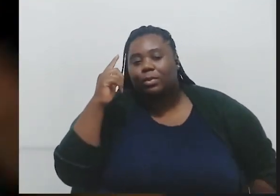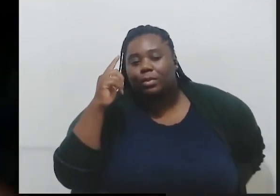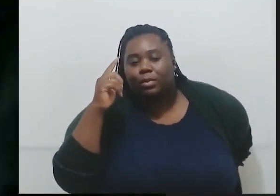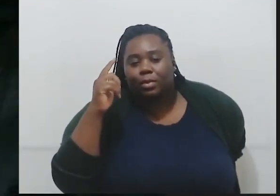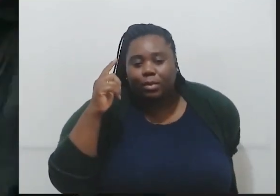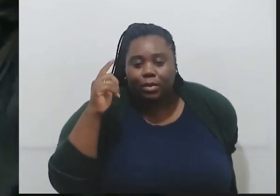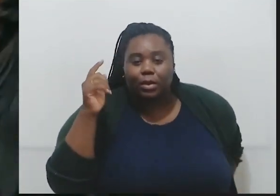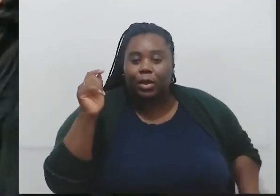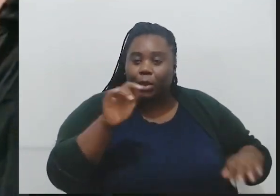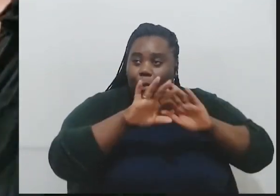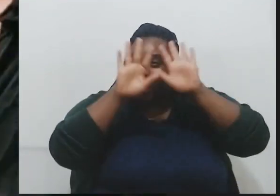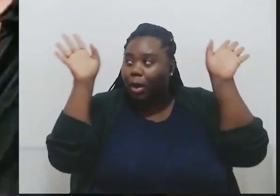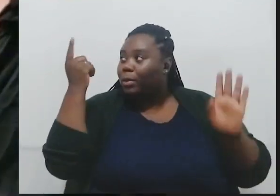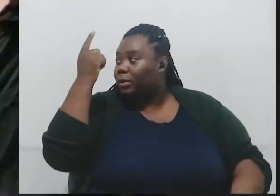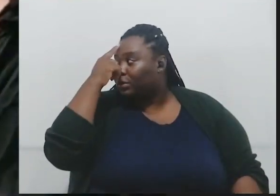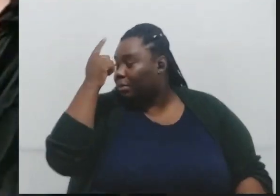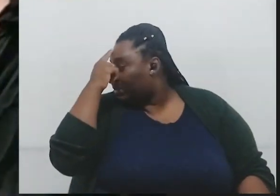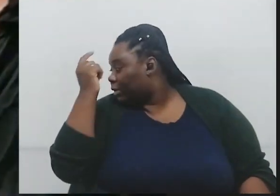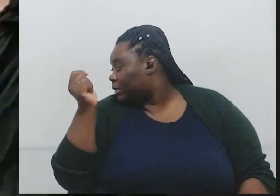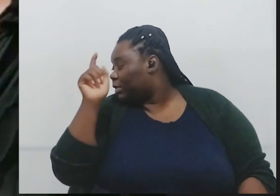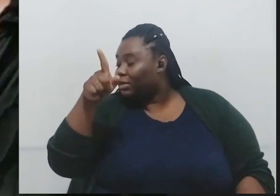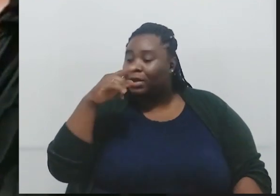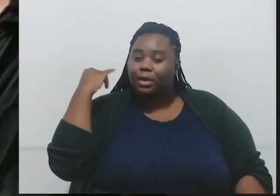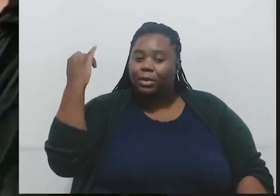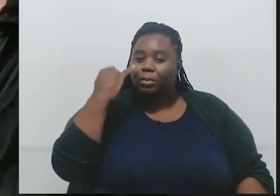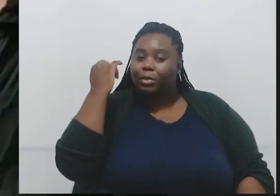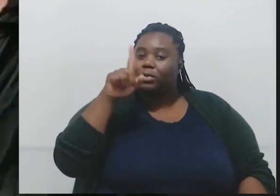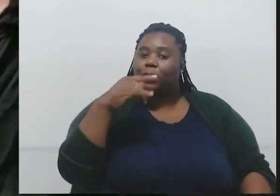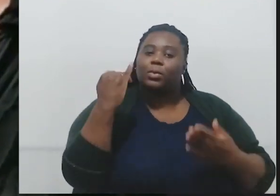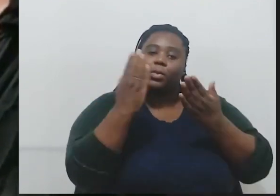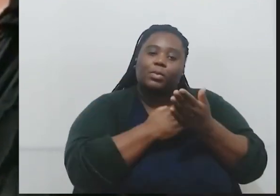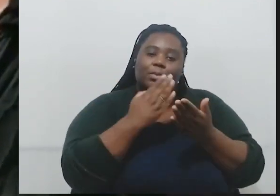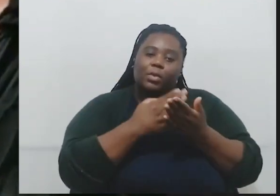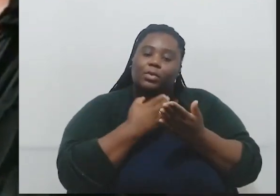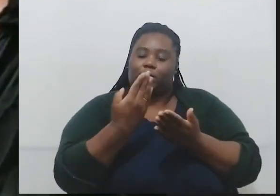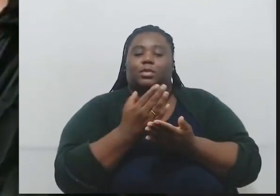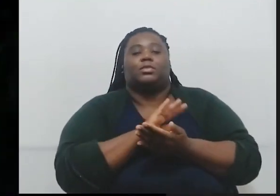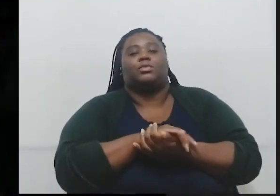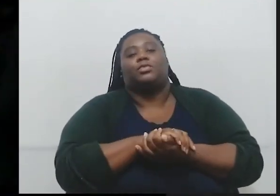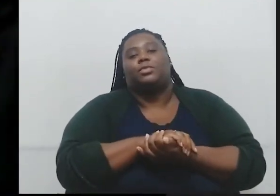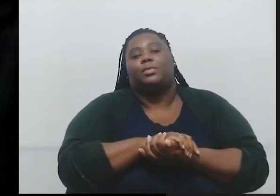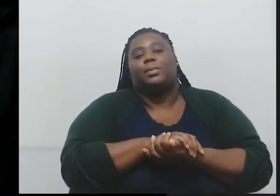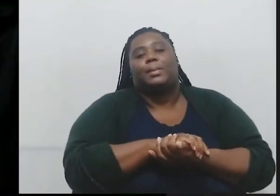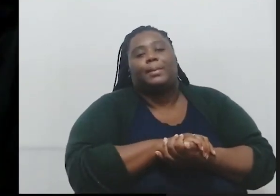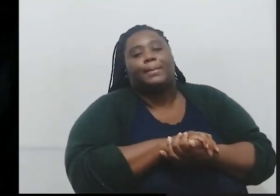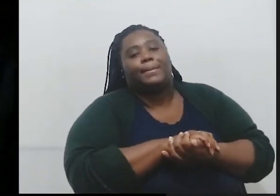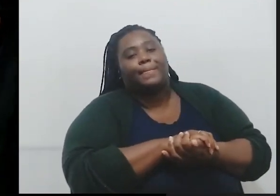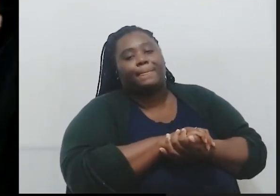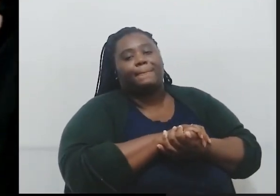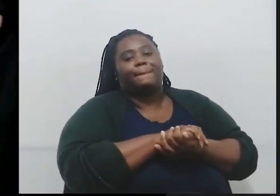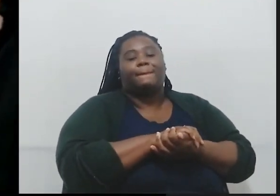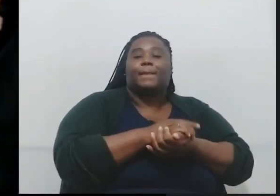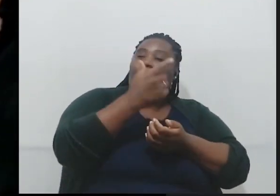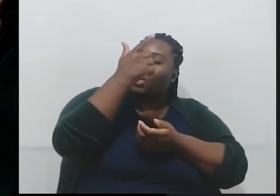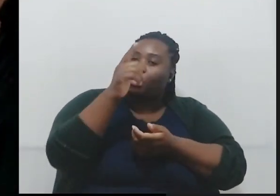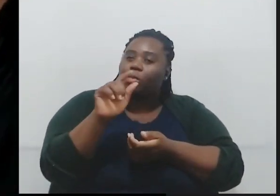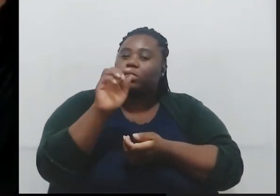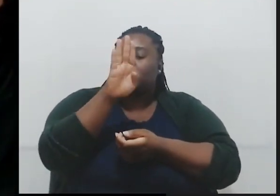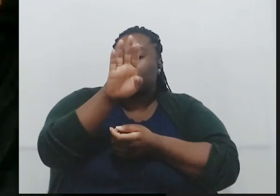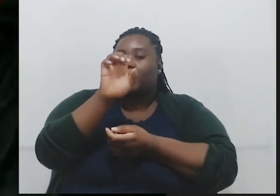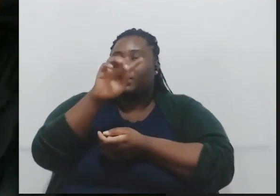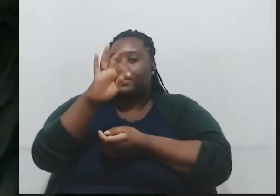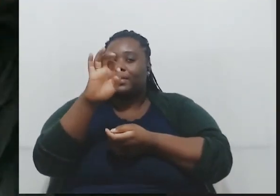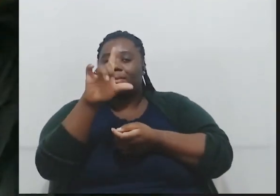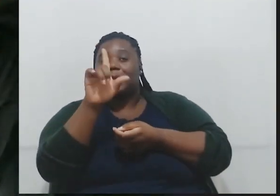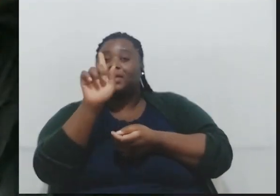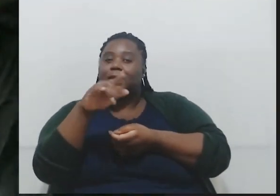acordo com ela. Uma pergunta importante, é um livro importante, uma teórica muito importante. Né? Butler também, né? Acaba que